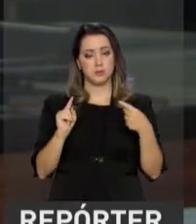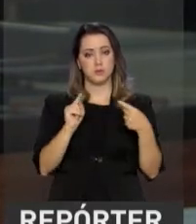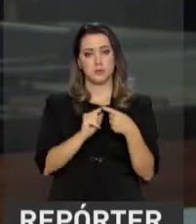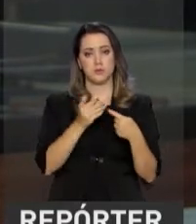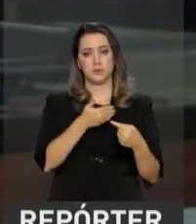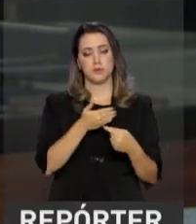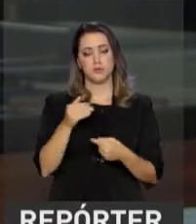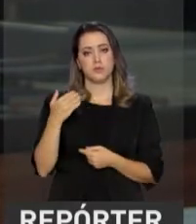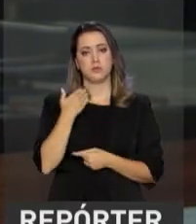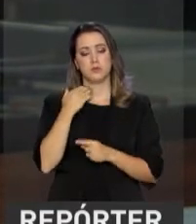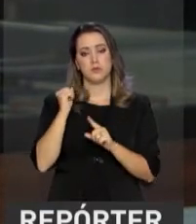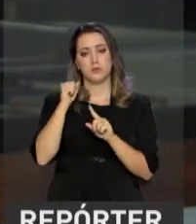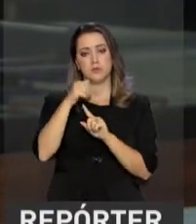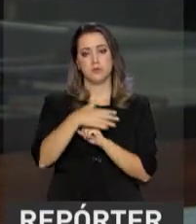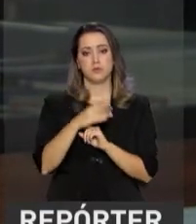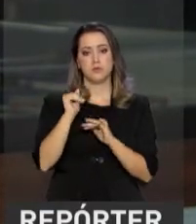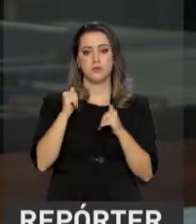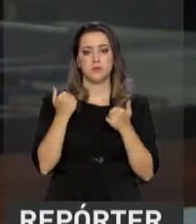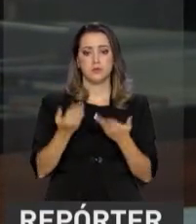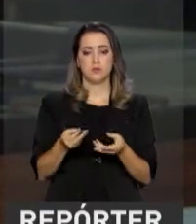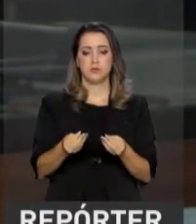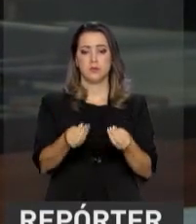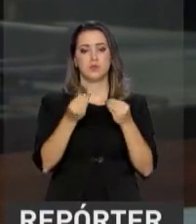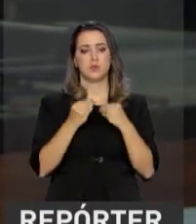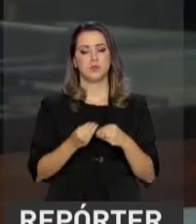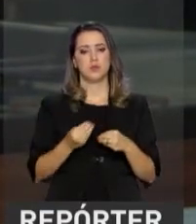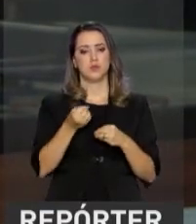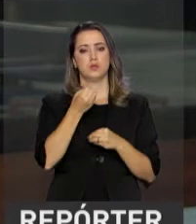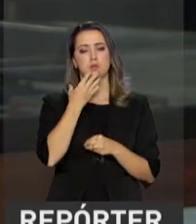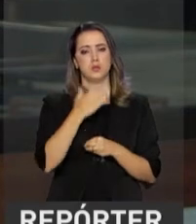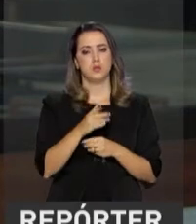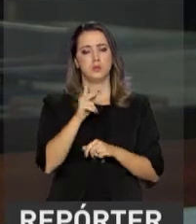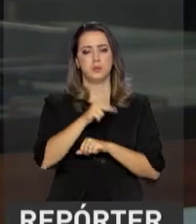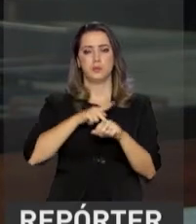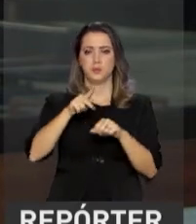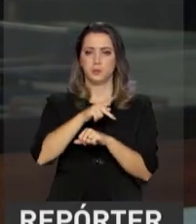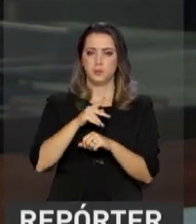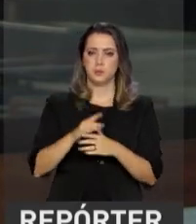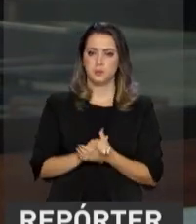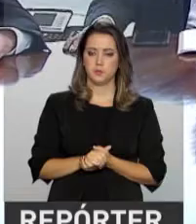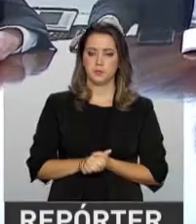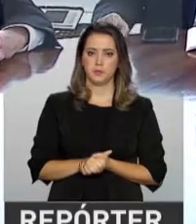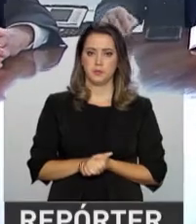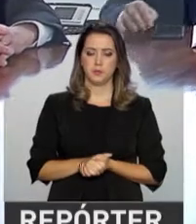definida pelo Banco Central e que isso traz vantagens para o país.